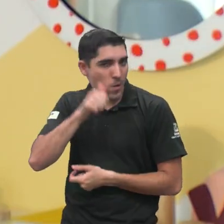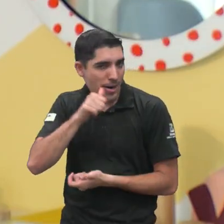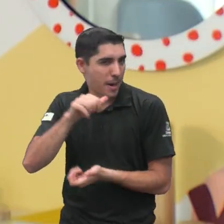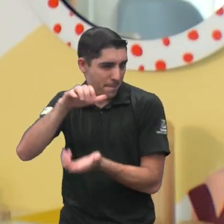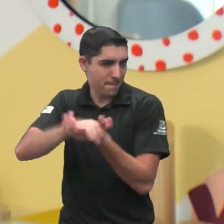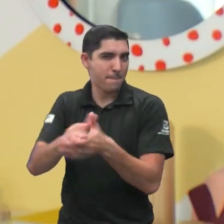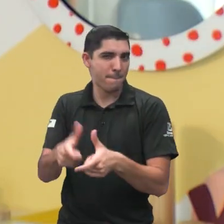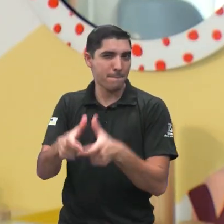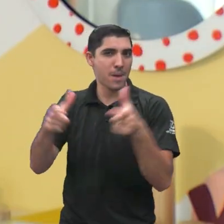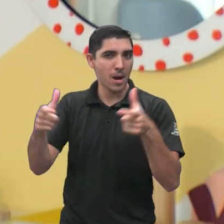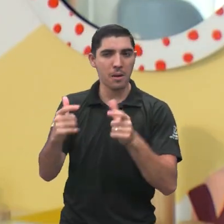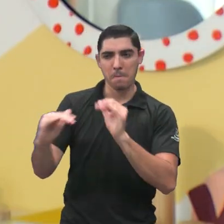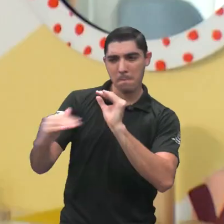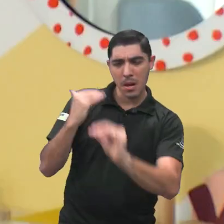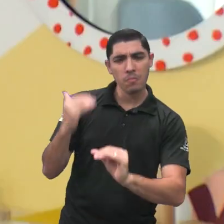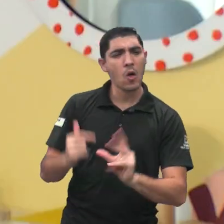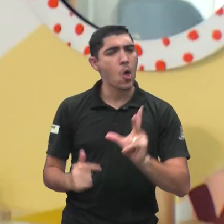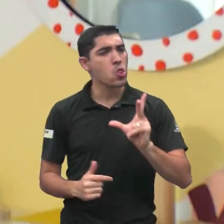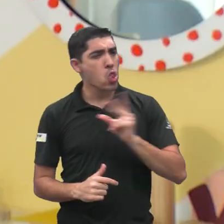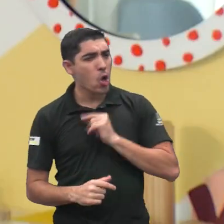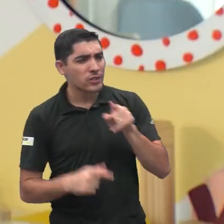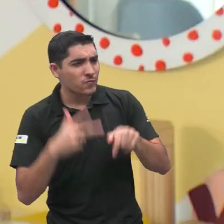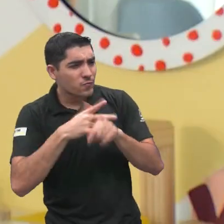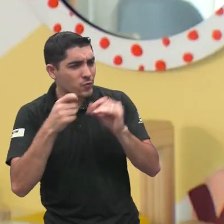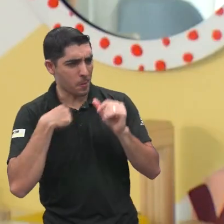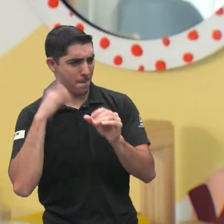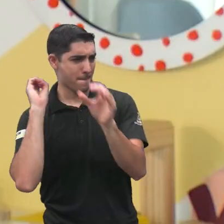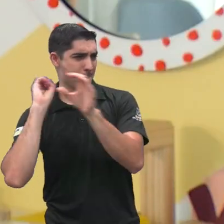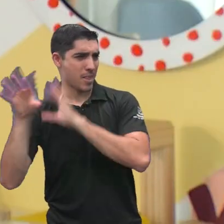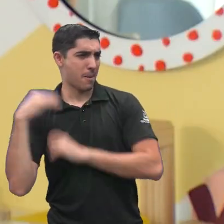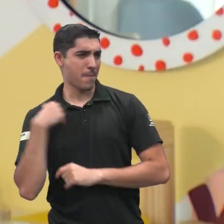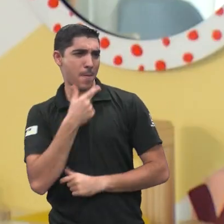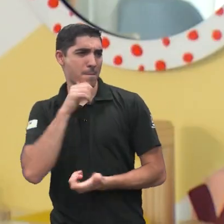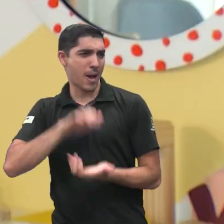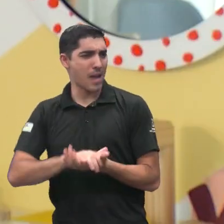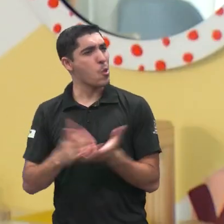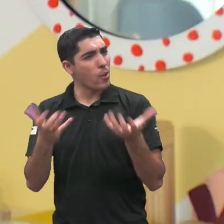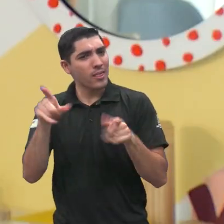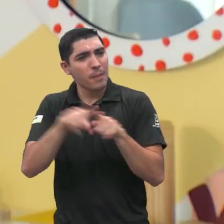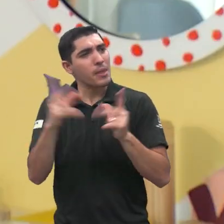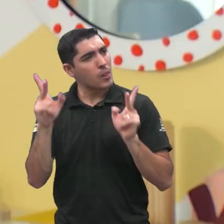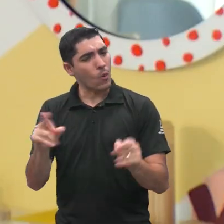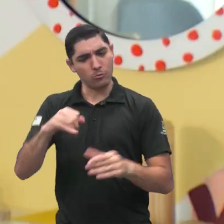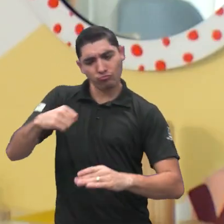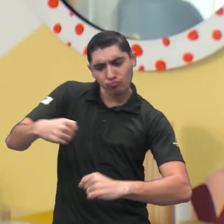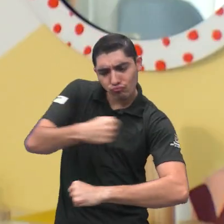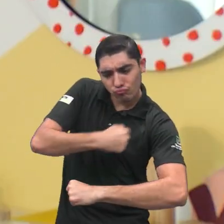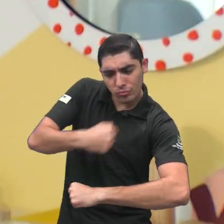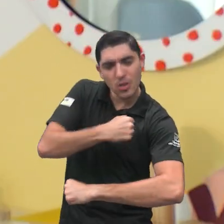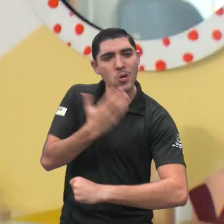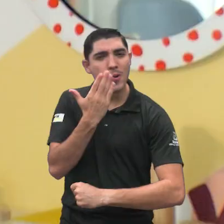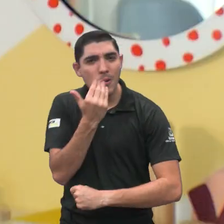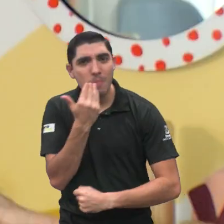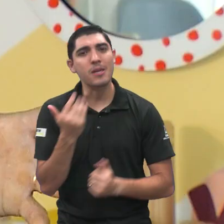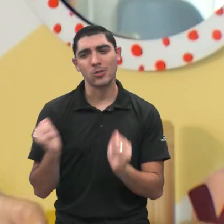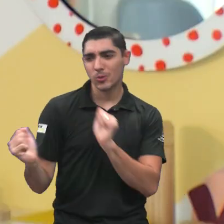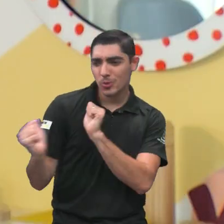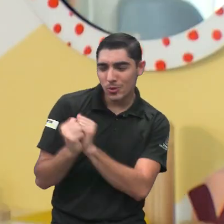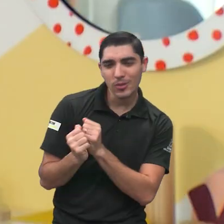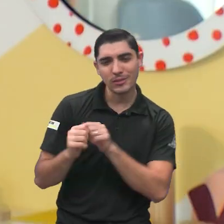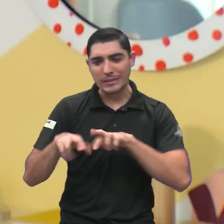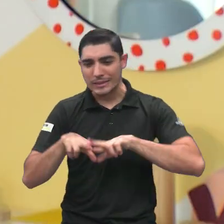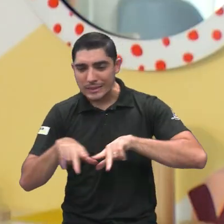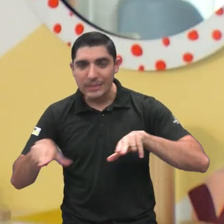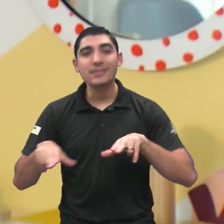mulheres que falam: eu vou mandar esse vídeo pro meu marido, que eu quero também que ele cozinhe com as crianças, que eu quero que ele também participe dessa parte da